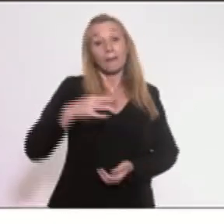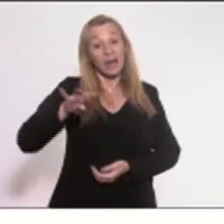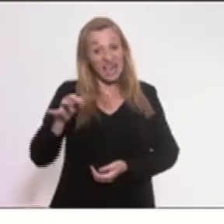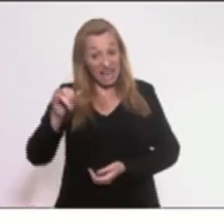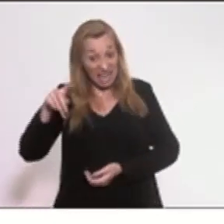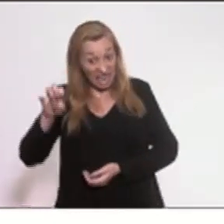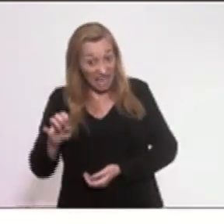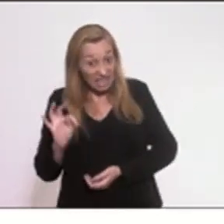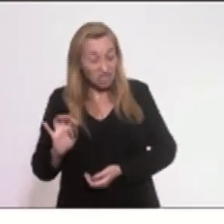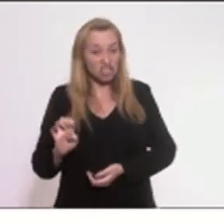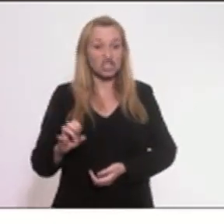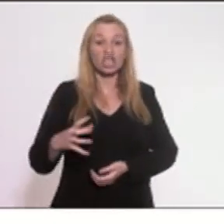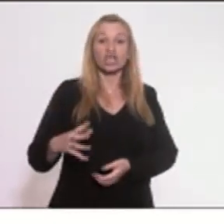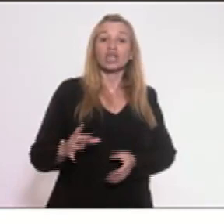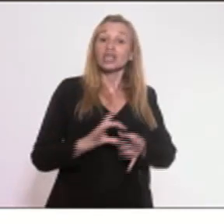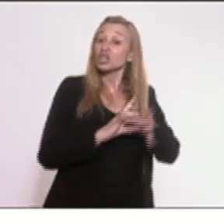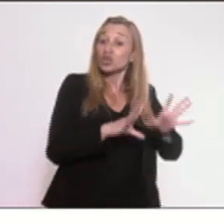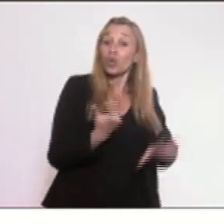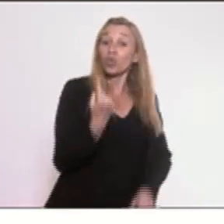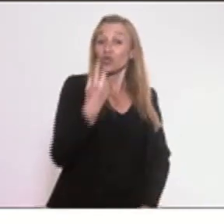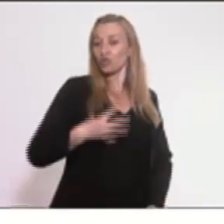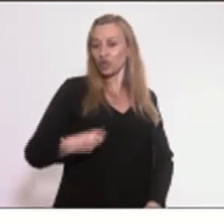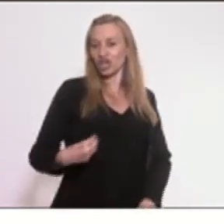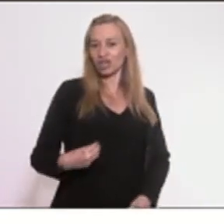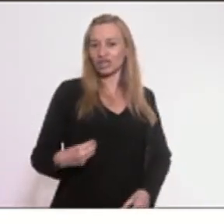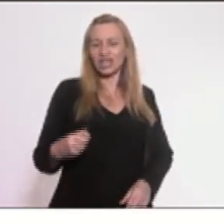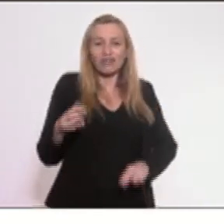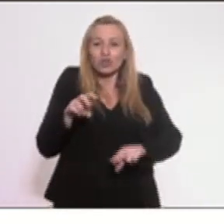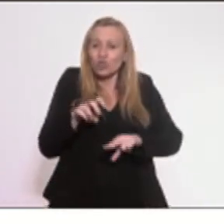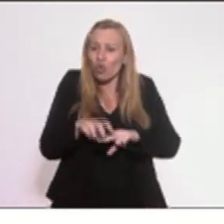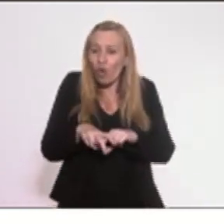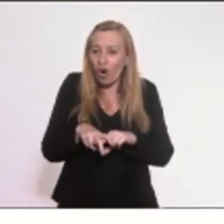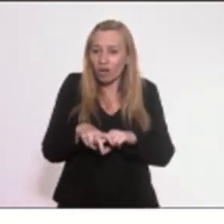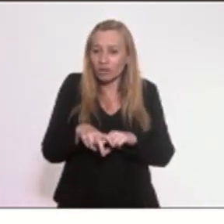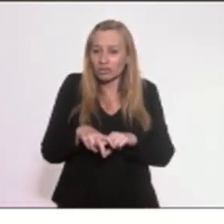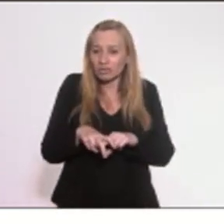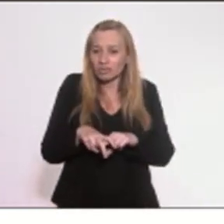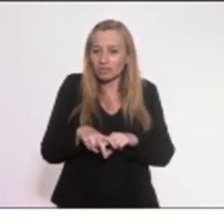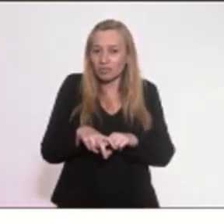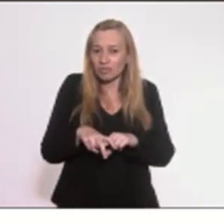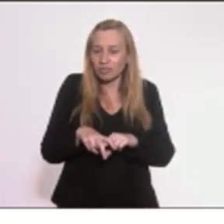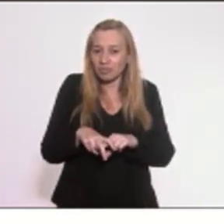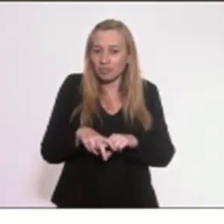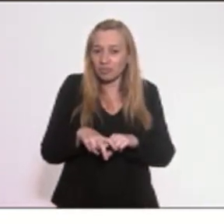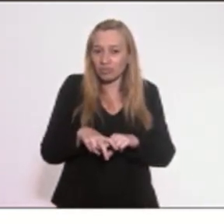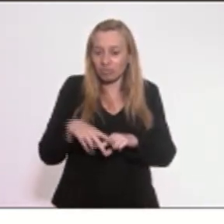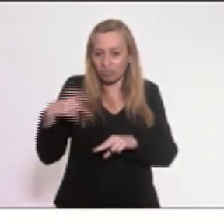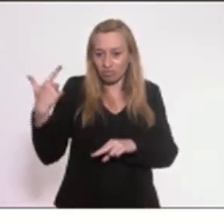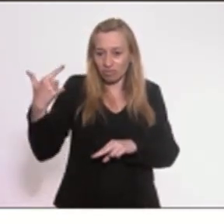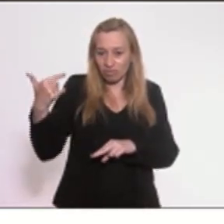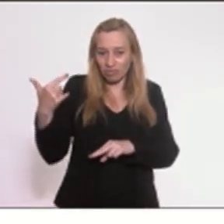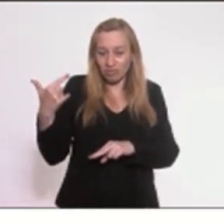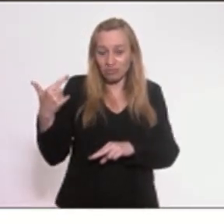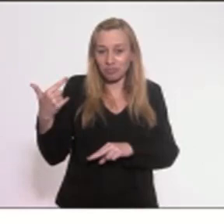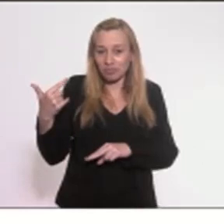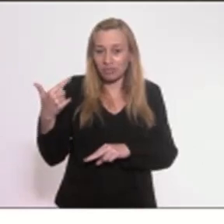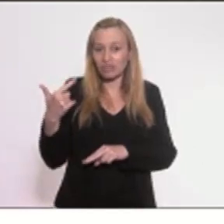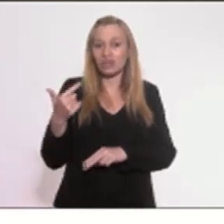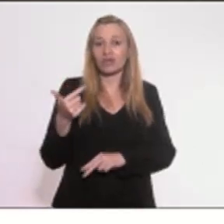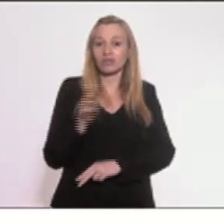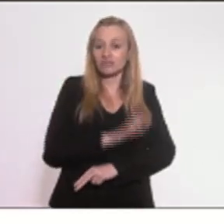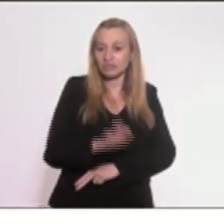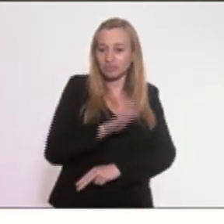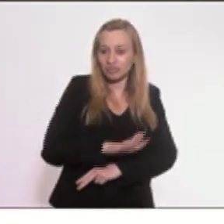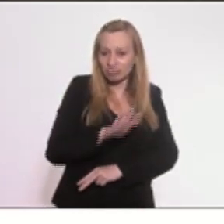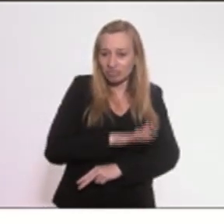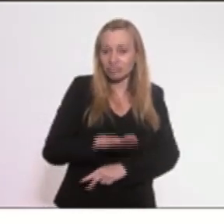Margarete deixou um filho, que ela estava no colo no momento que foi alvejada. Essa criança chegou a ser